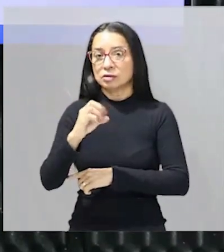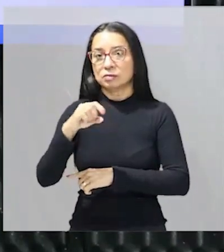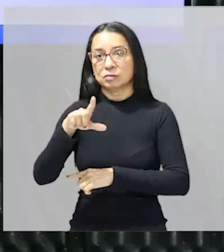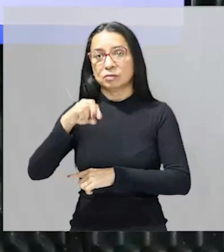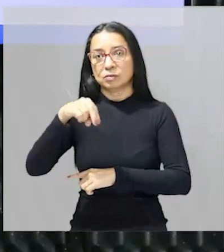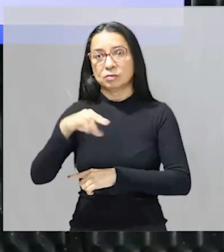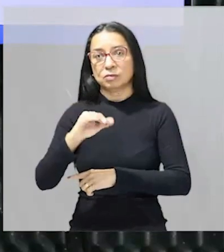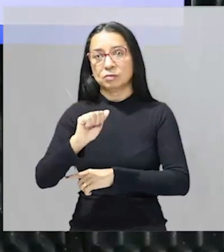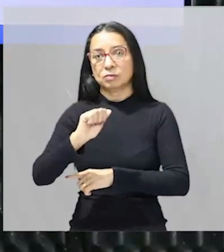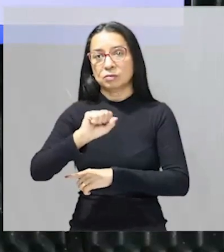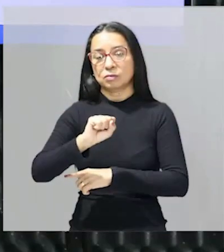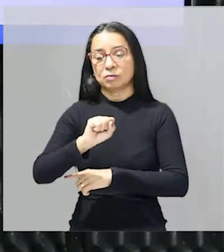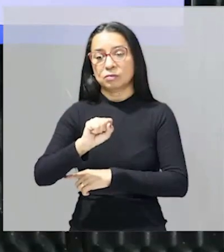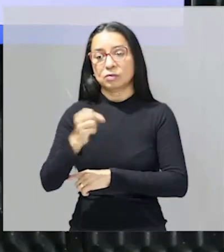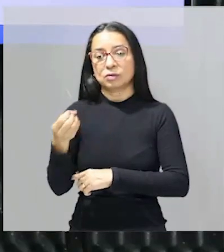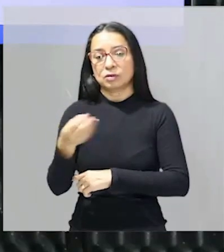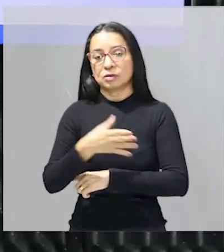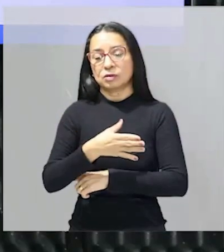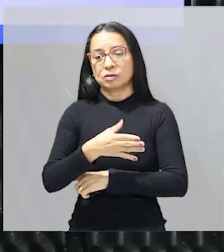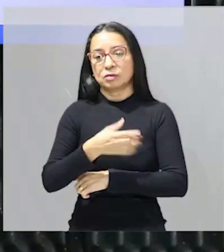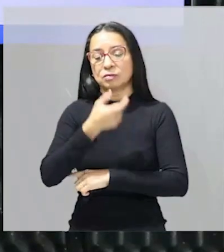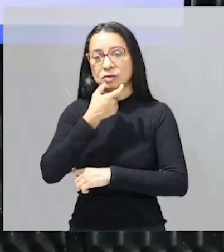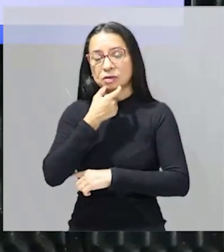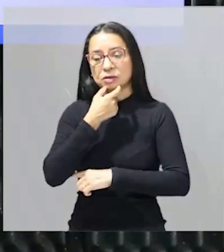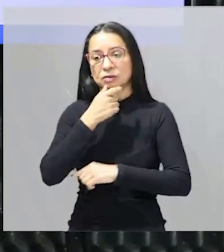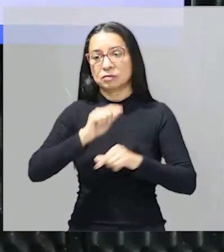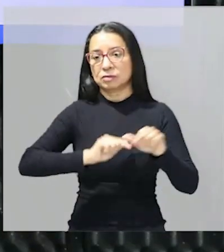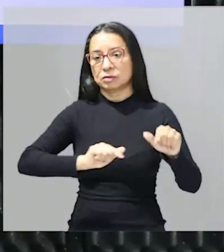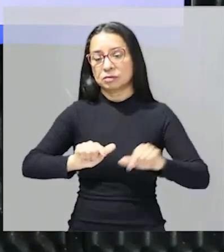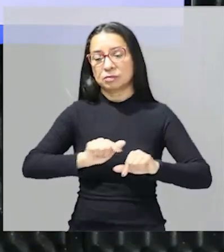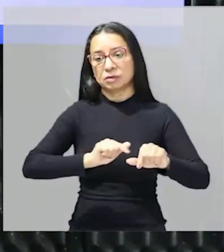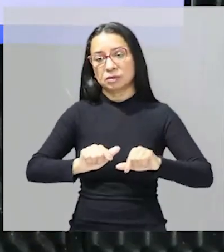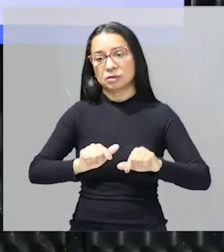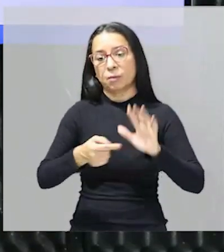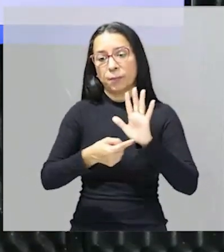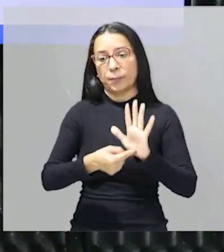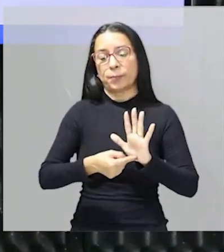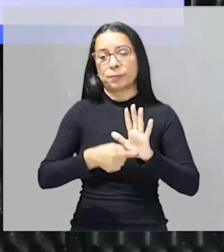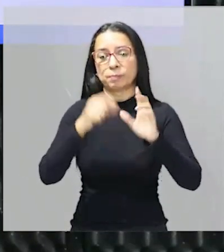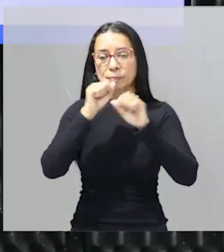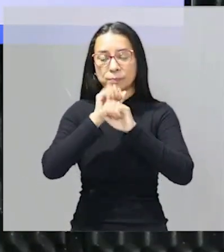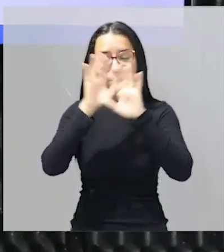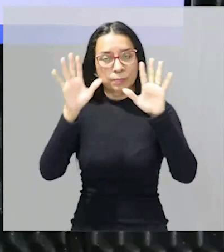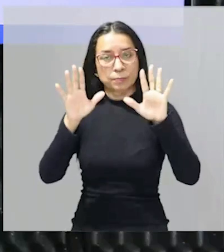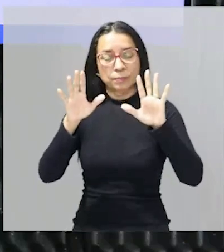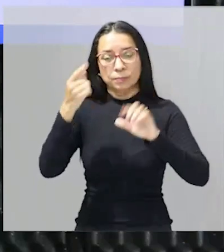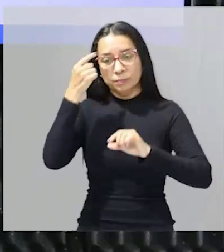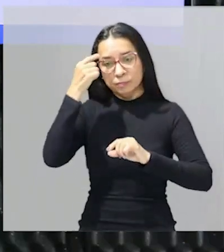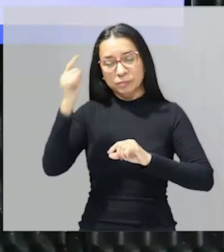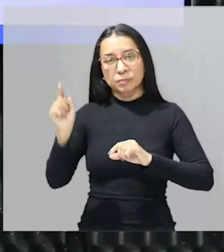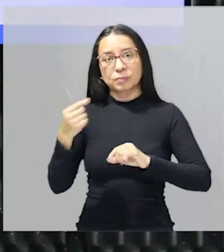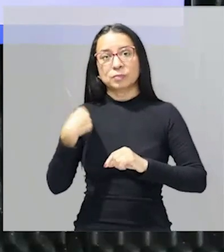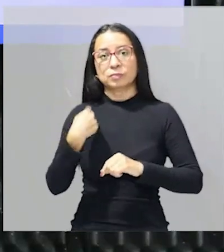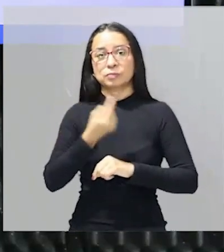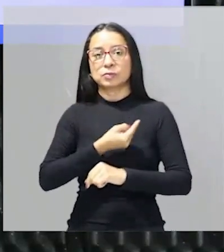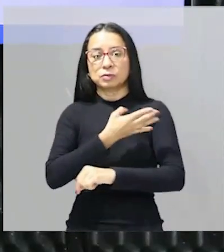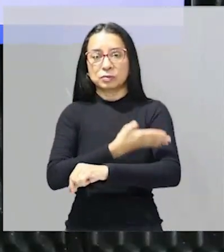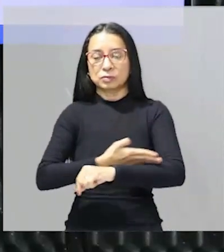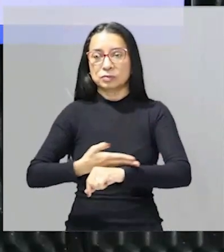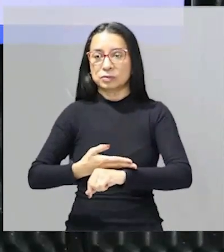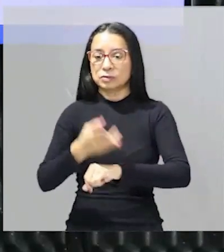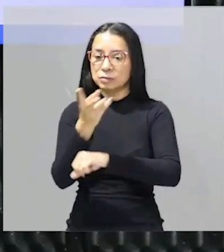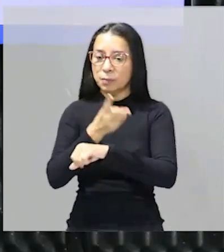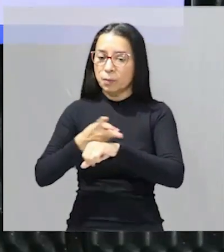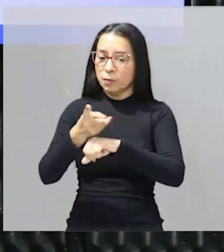foi trabalhado ali por puritanos, mostra claramente aquela ideia. Nós somos brancos, nós viemos atrás de uma terra